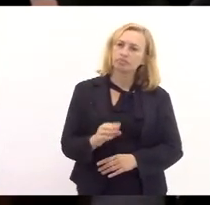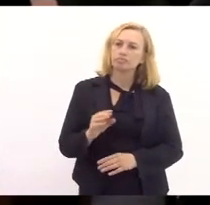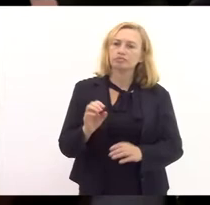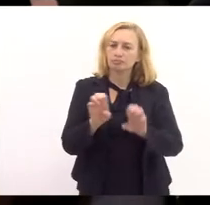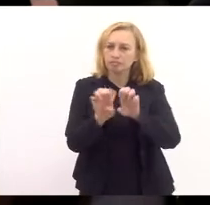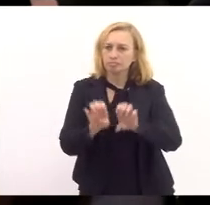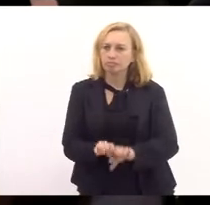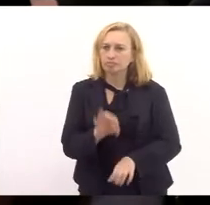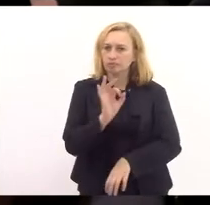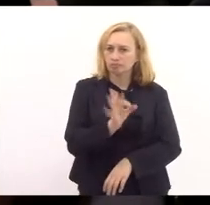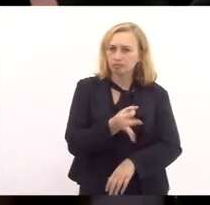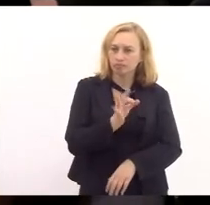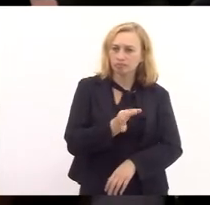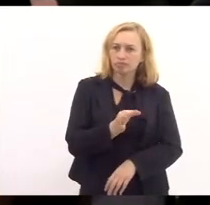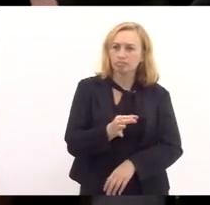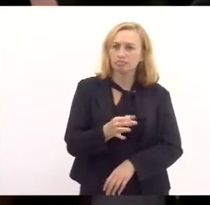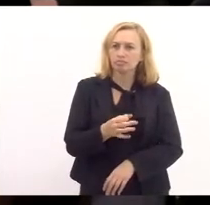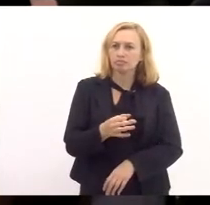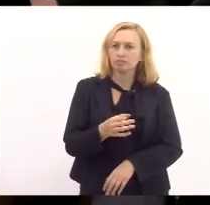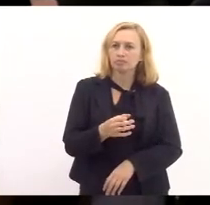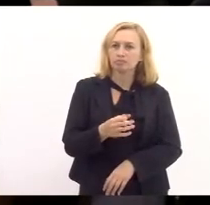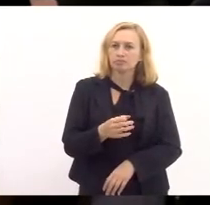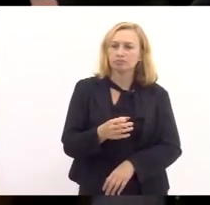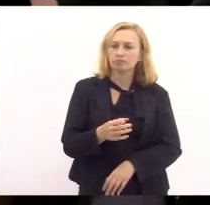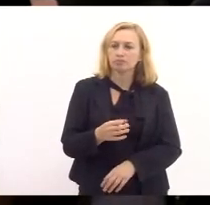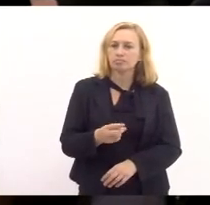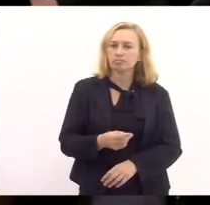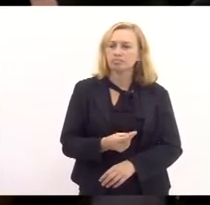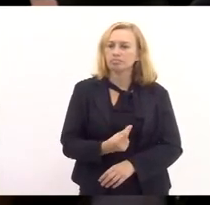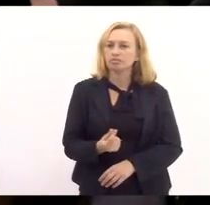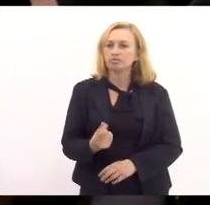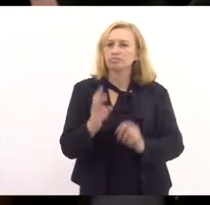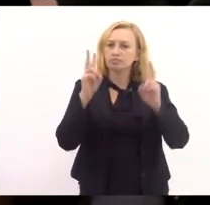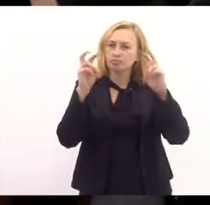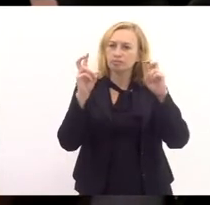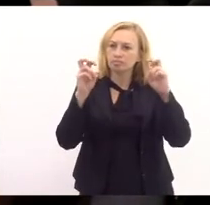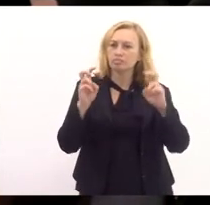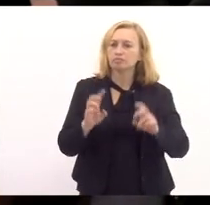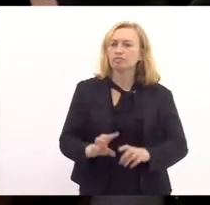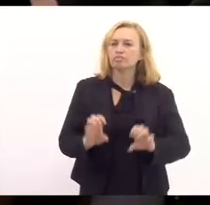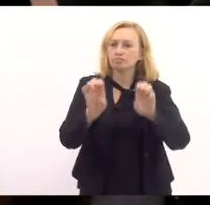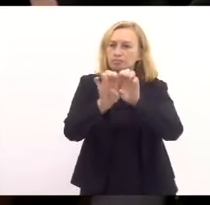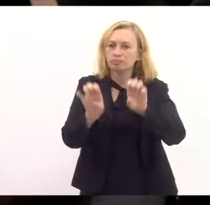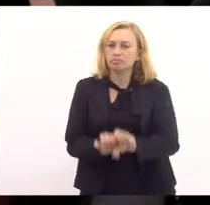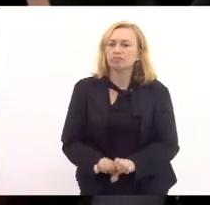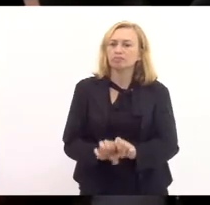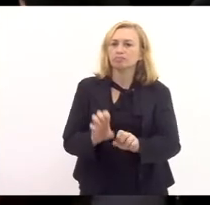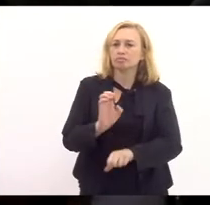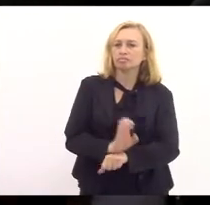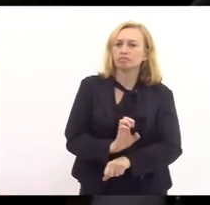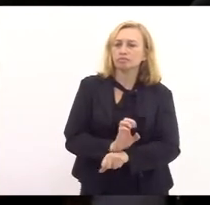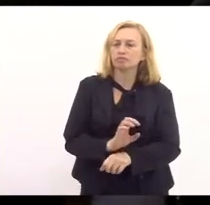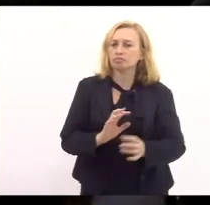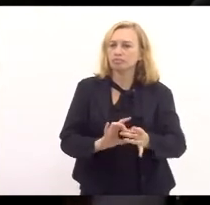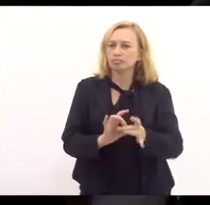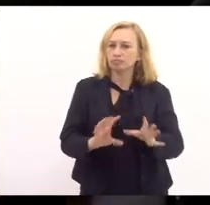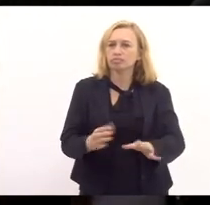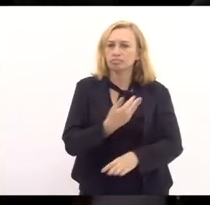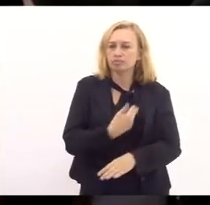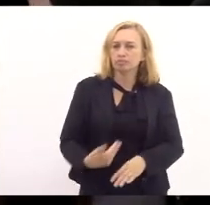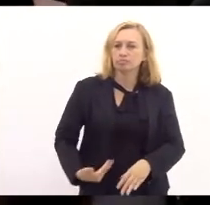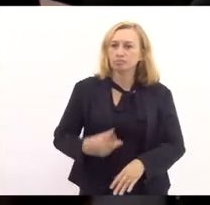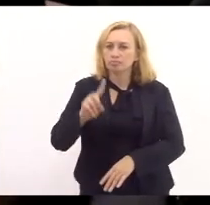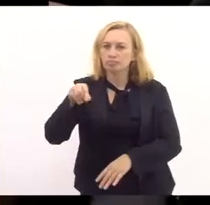Aparentemente, de fato, ela dá um tom de que ela escaparia um pouco do tema, mas por se tratar de estrutura do Estado, ela permite ao governo